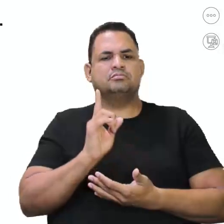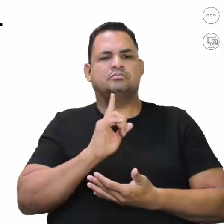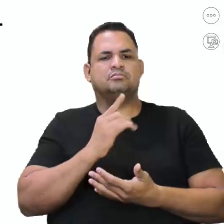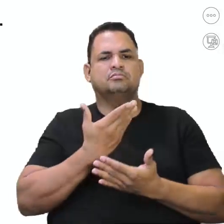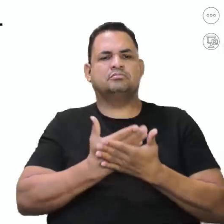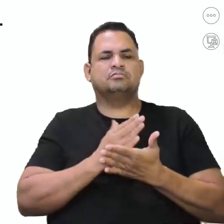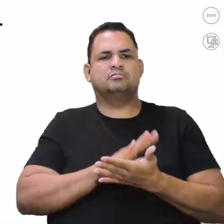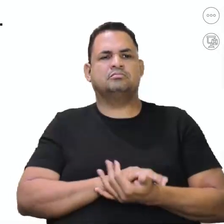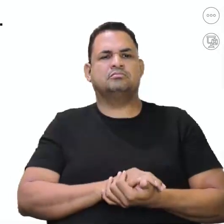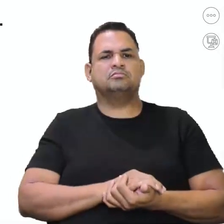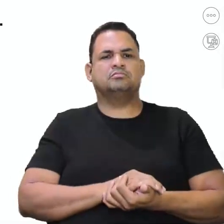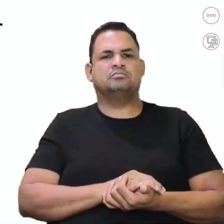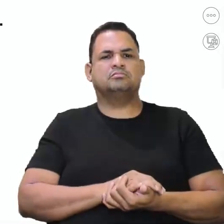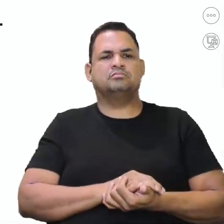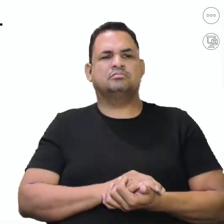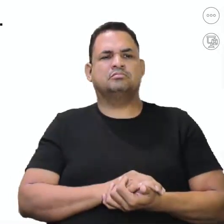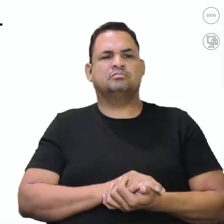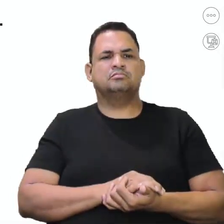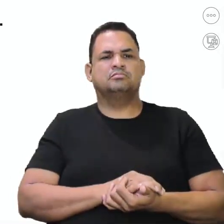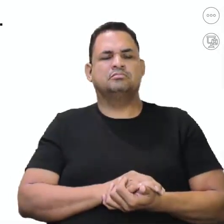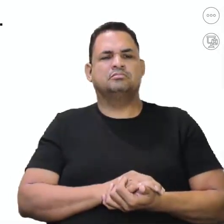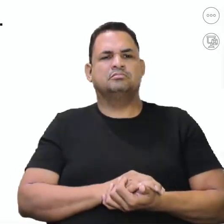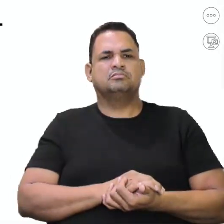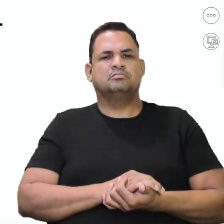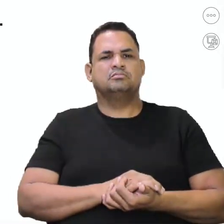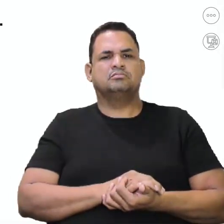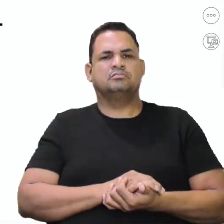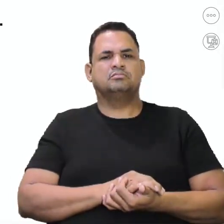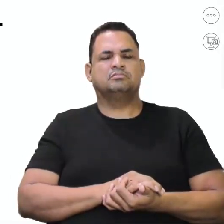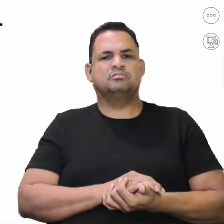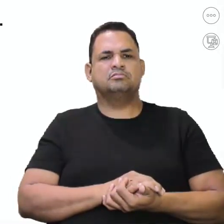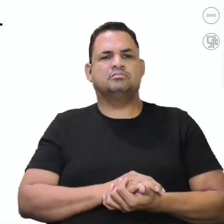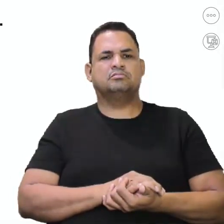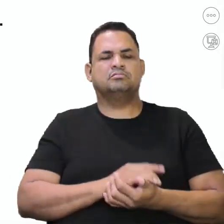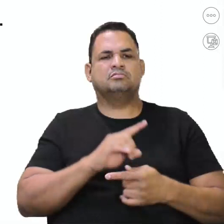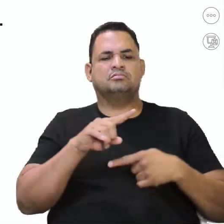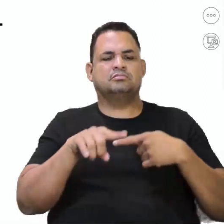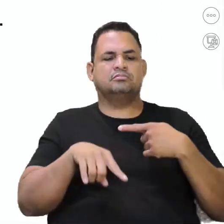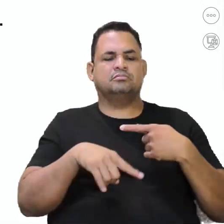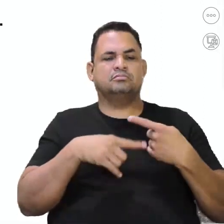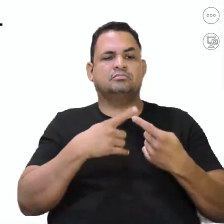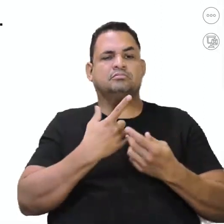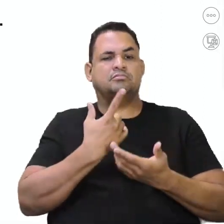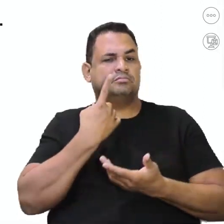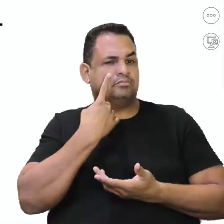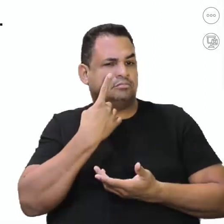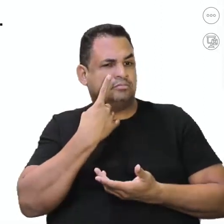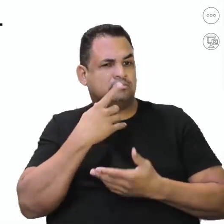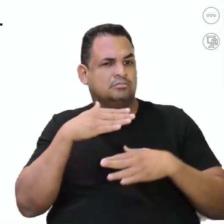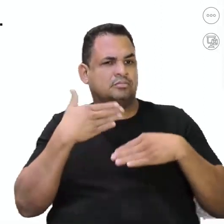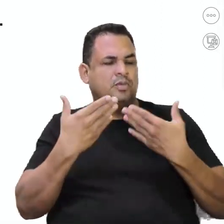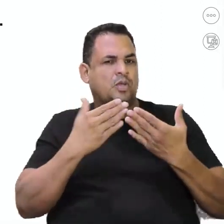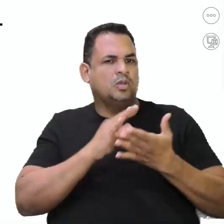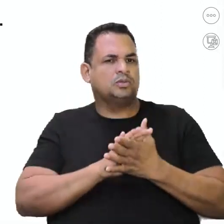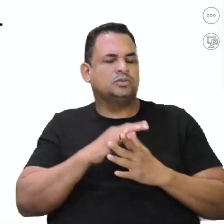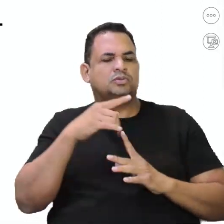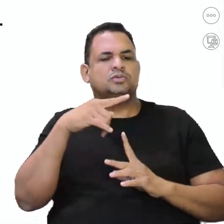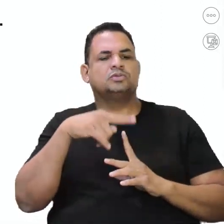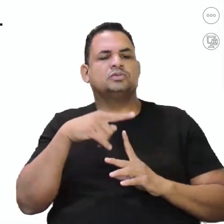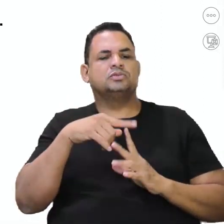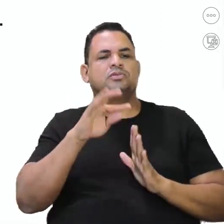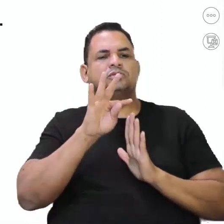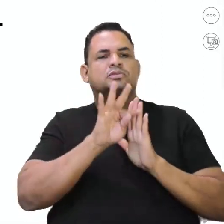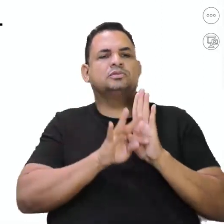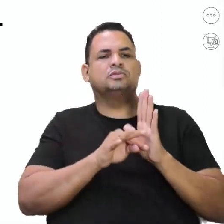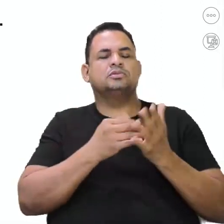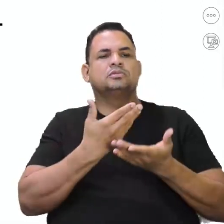tentar traduzir agora, você não faça isso. Não, a primeira coisa que você faz, depois que você tentou identificar que tipo de texto é